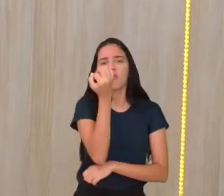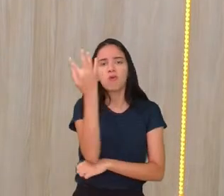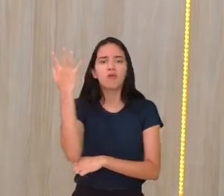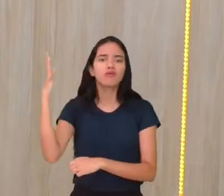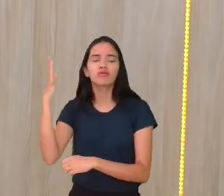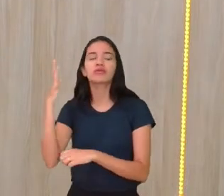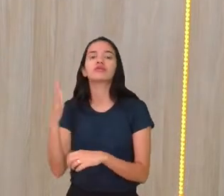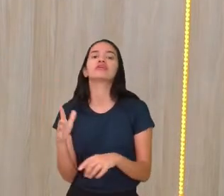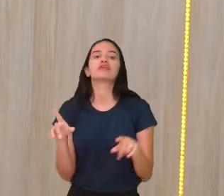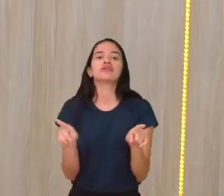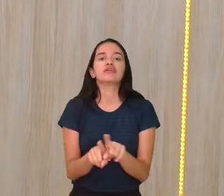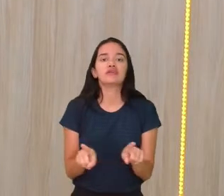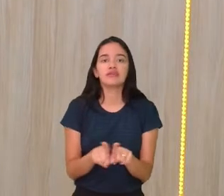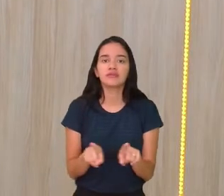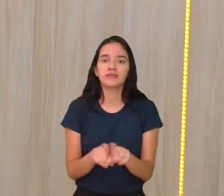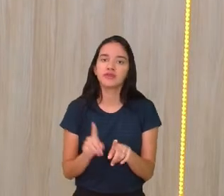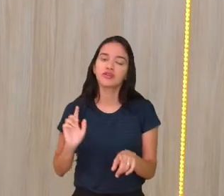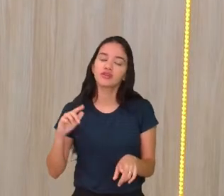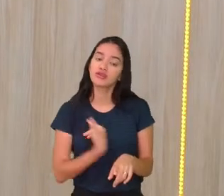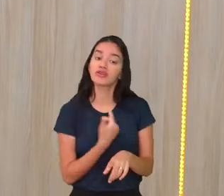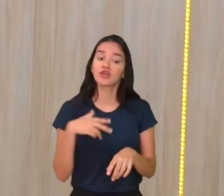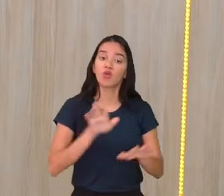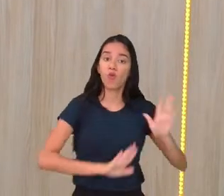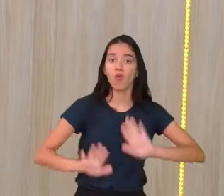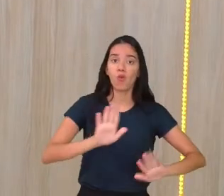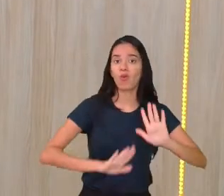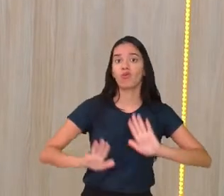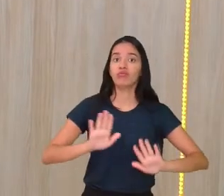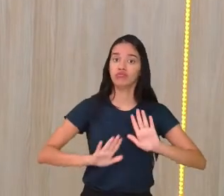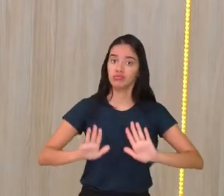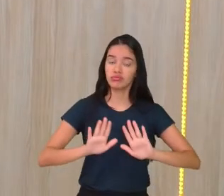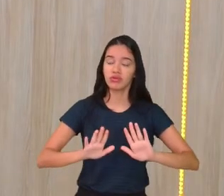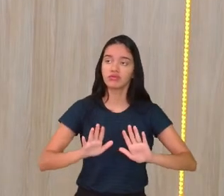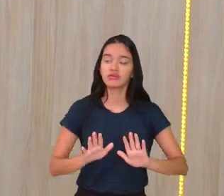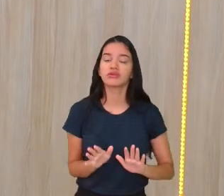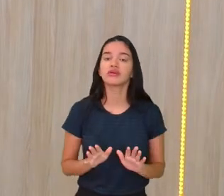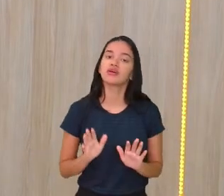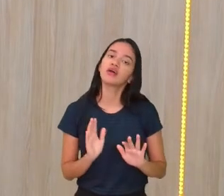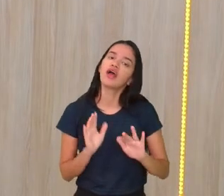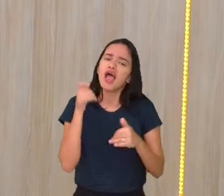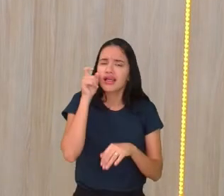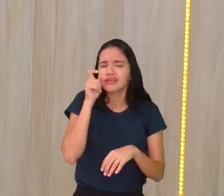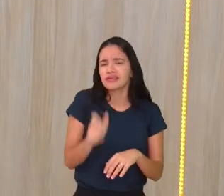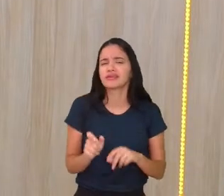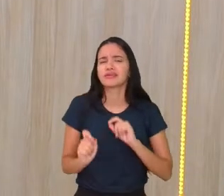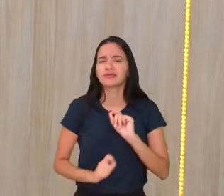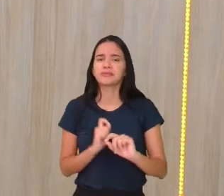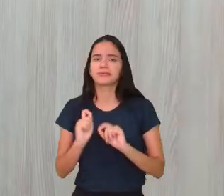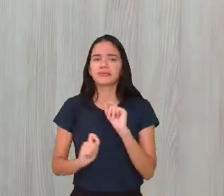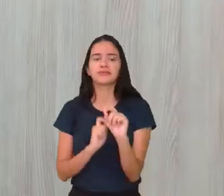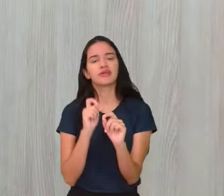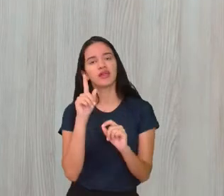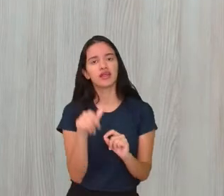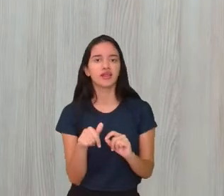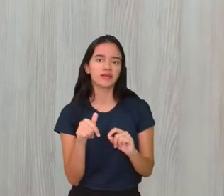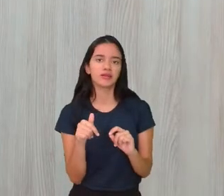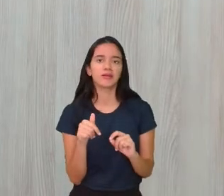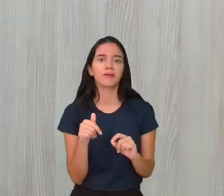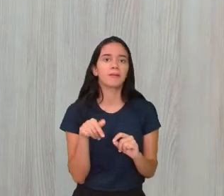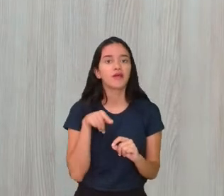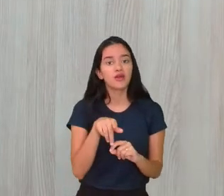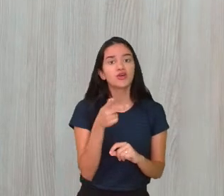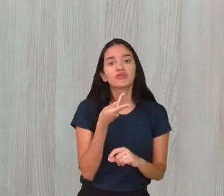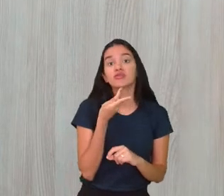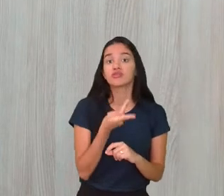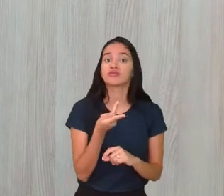bastante heterogênea, e a gente tem que ter cuidado com isso, né, professor Jorge? É interessante o seguinte, Gilson, você